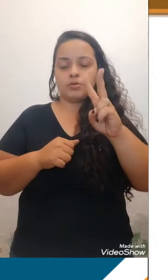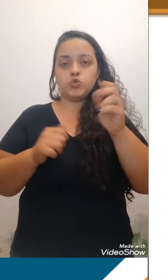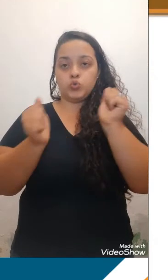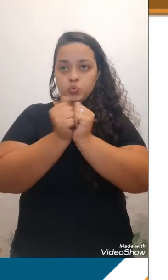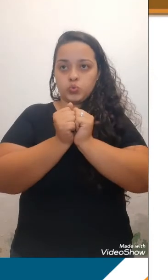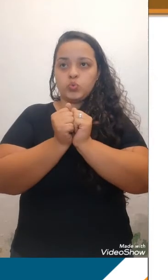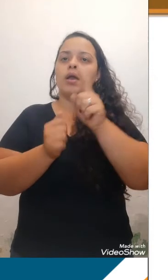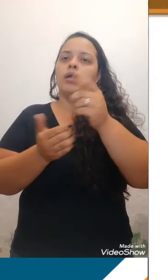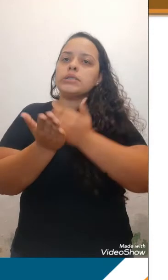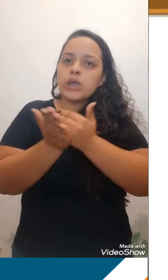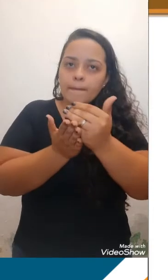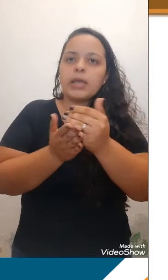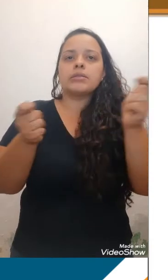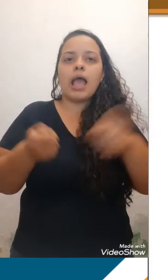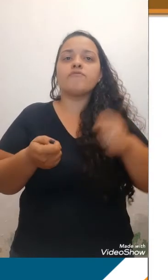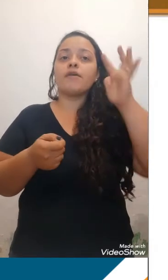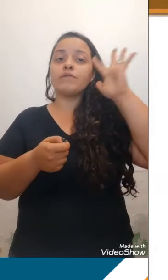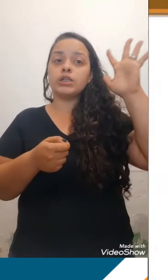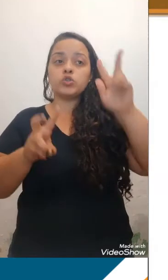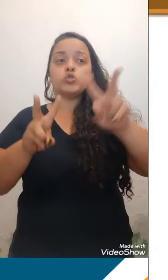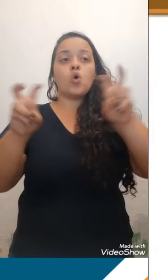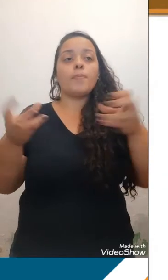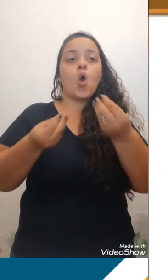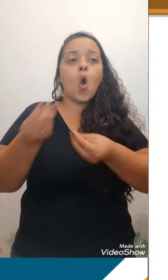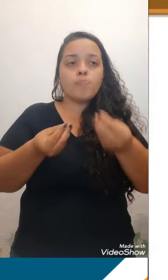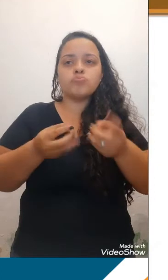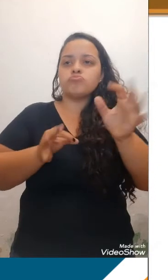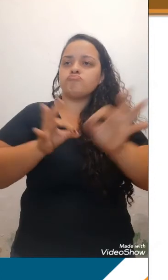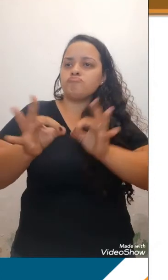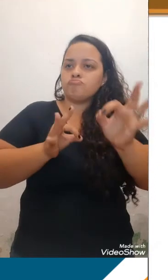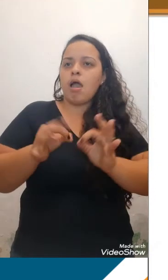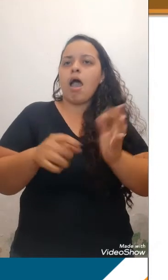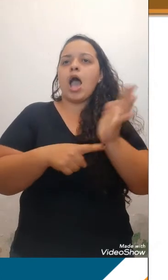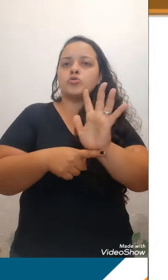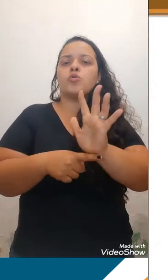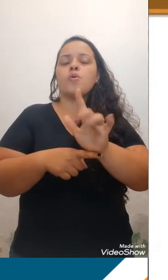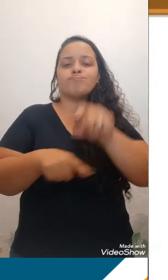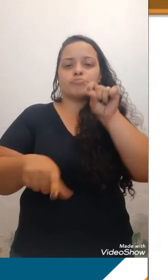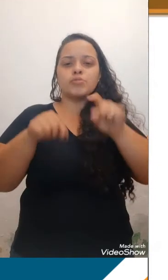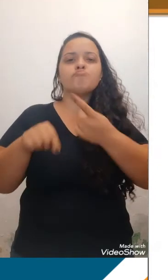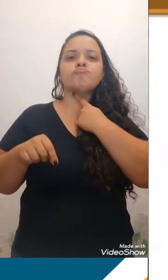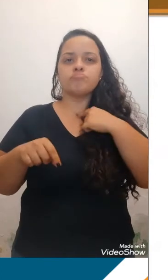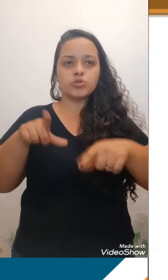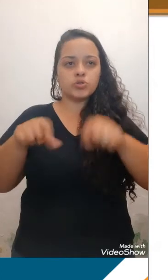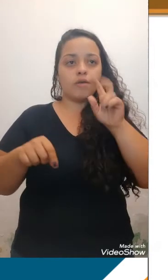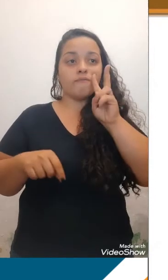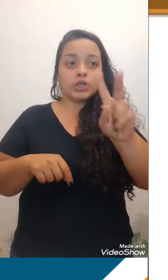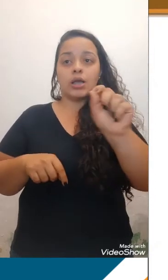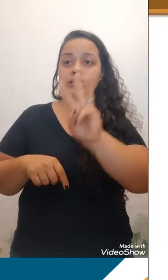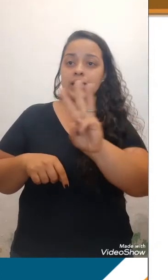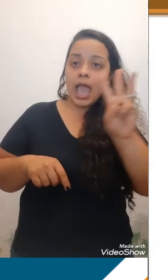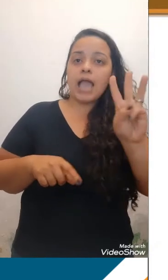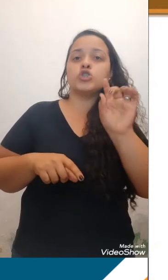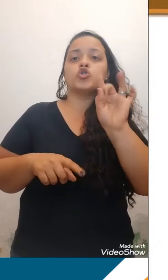Vamos ler juntos? Inicialmente, deve-se refletir sobre como os algoritmos limitam o poder de escolha dos usuários,